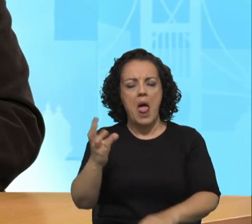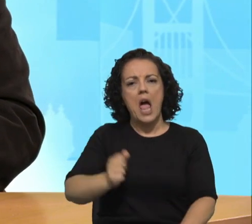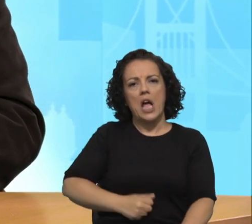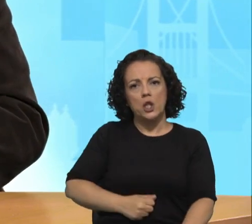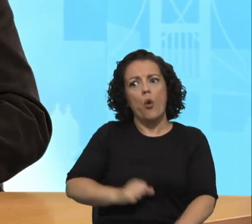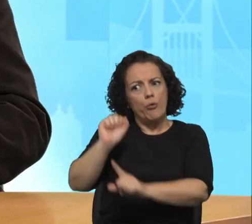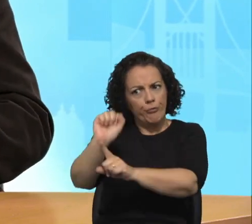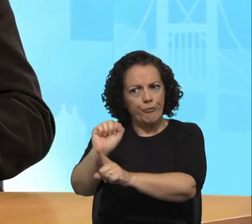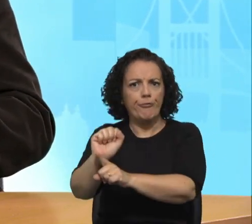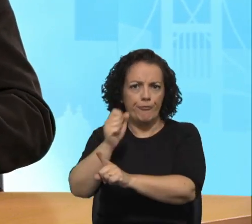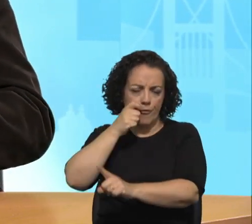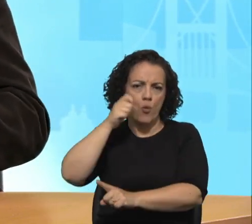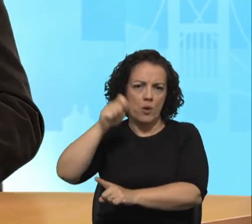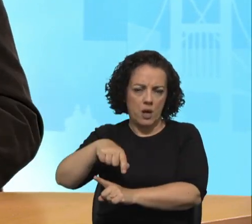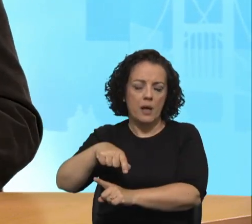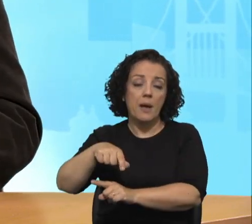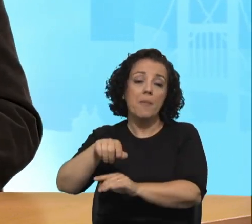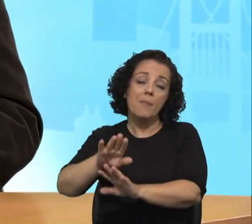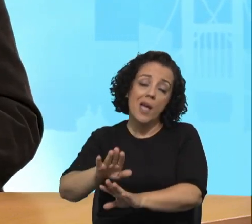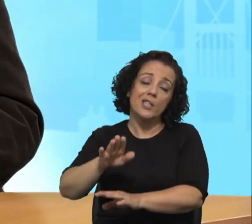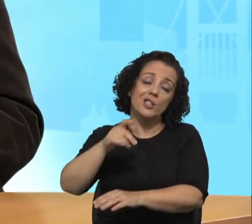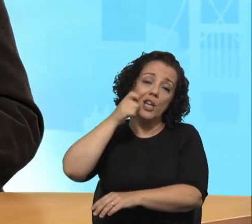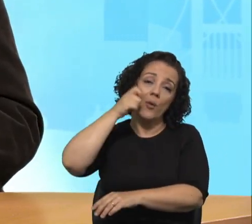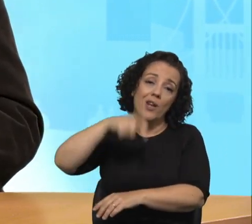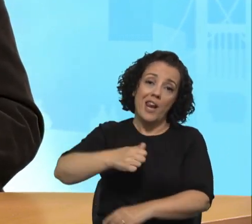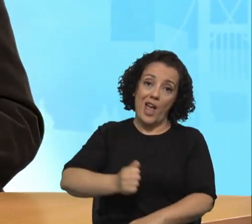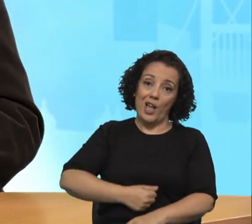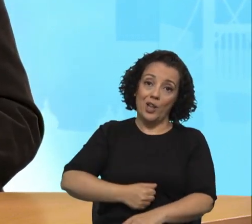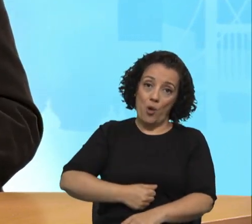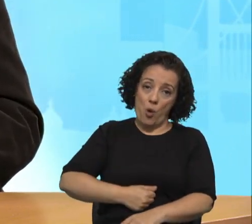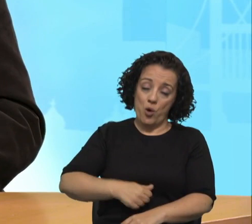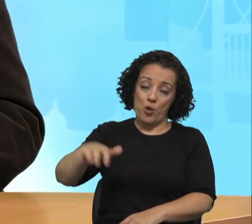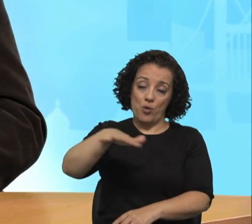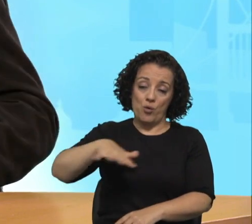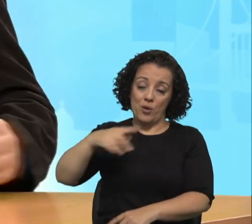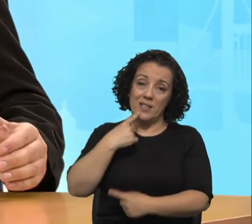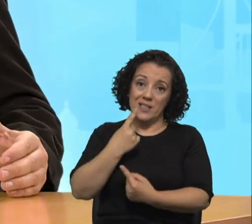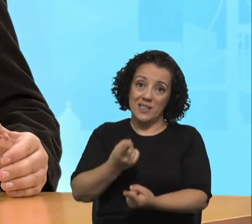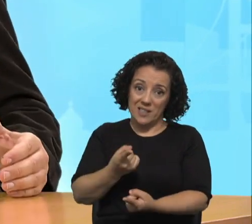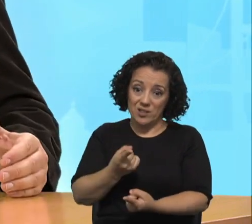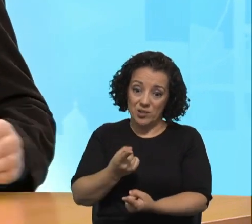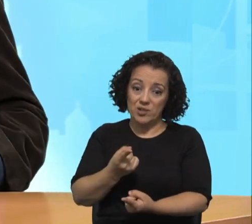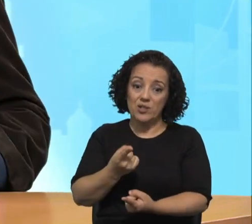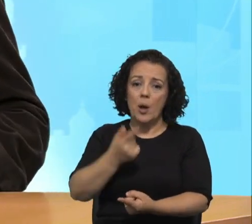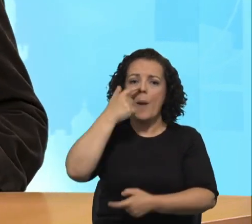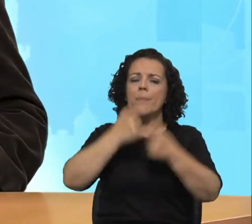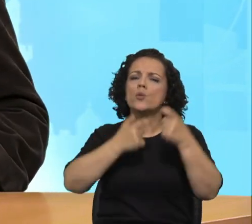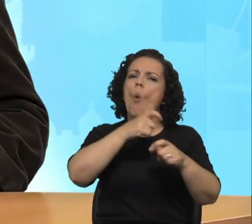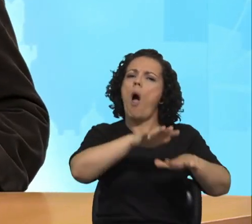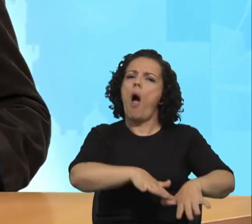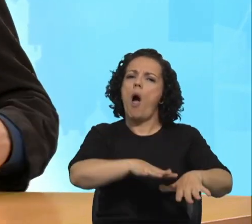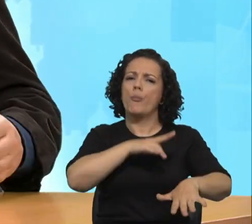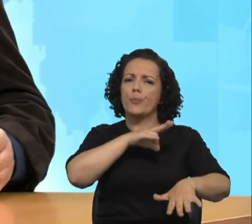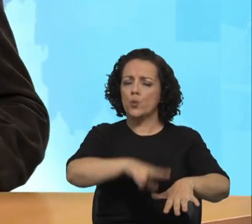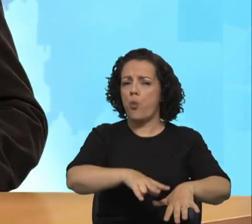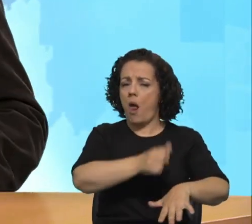Ucrânia, apesar de os católicos na Ucrânia sublinharem que a presença daqueles que já vivem em Portugal, por exemplo,